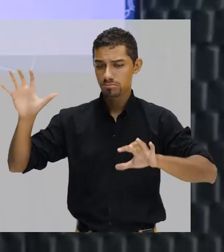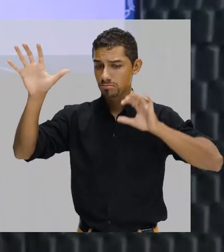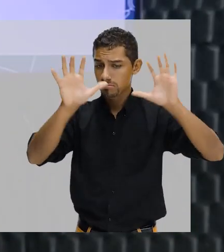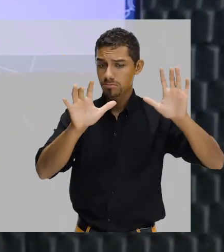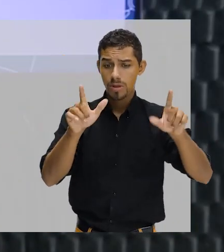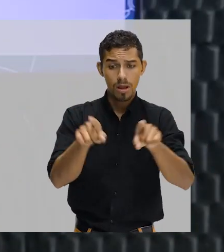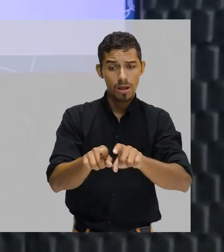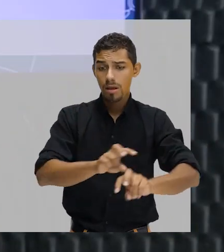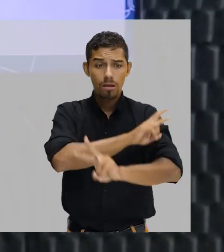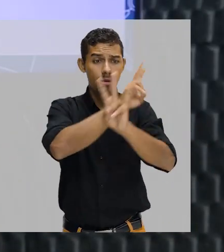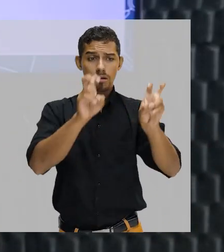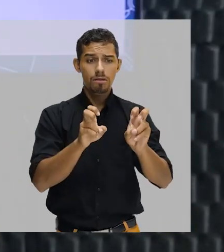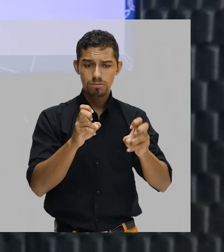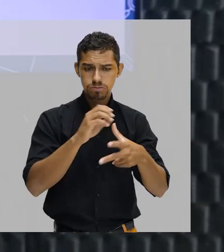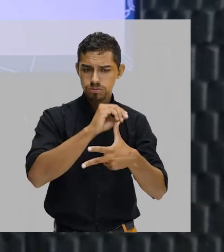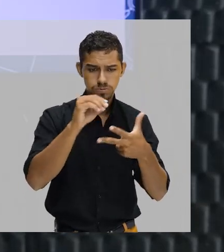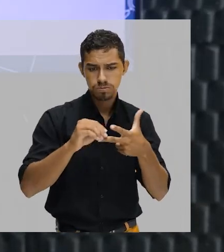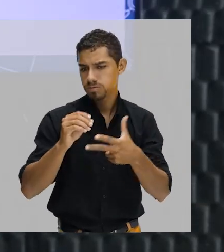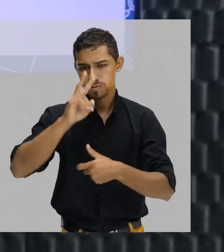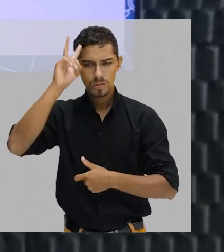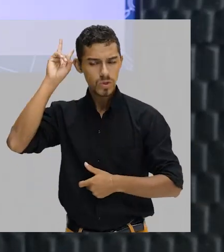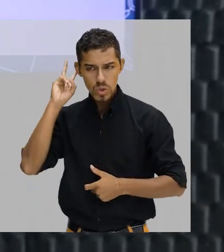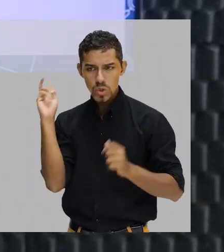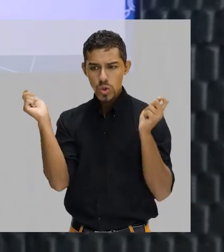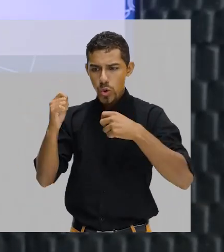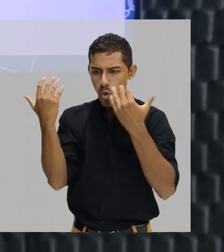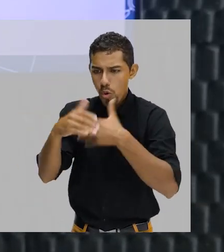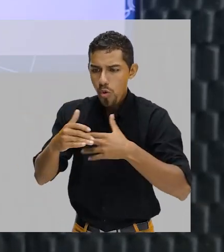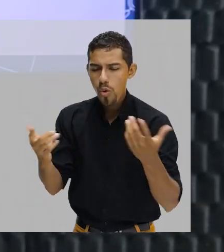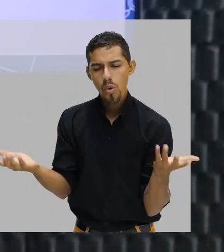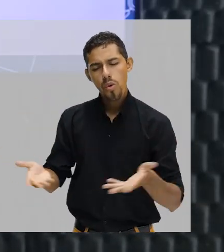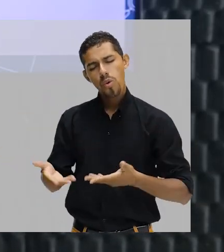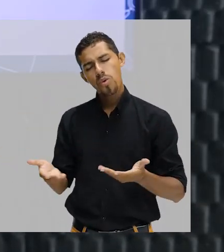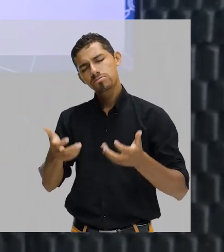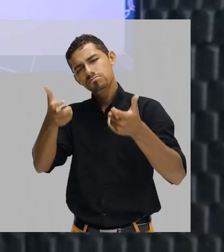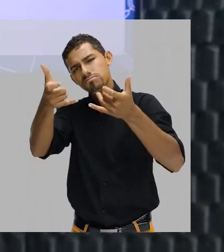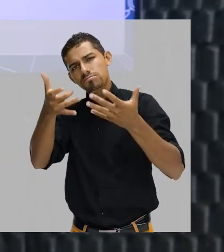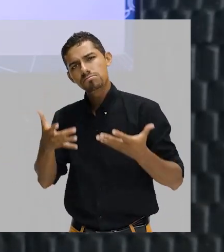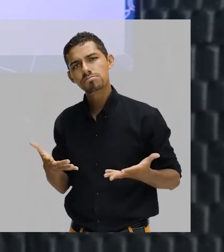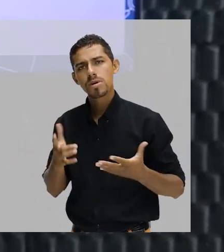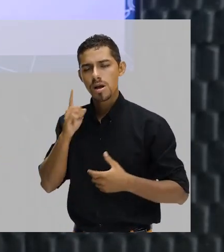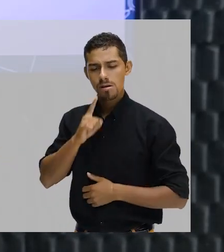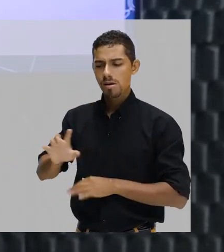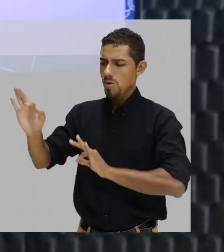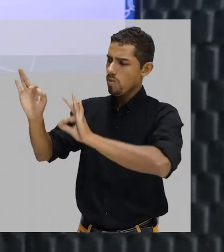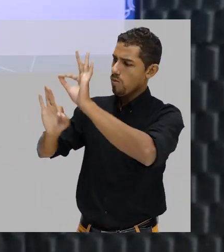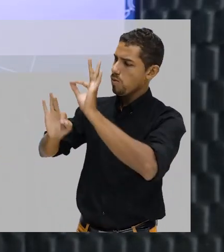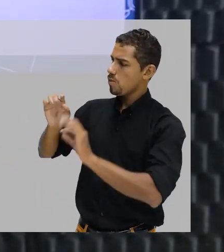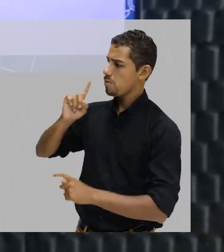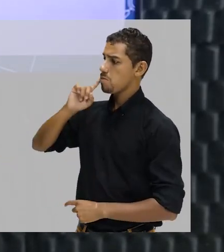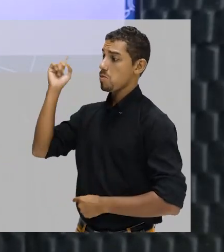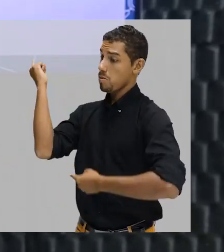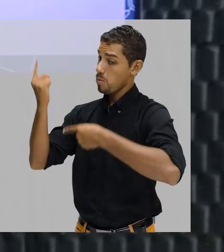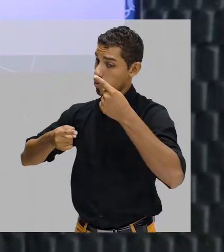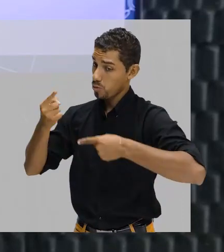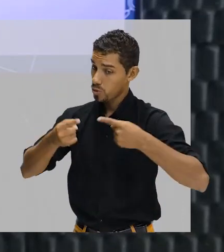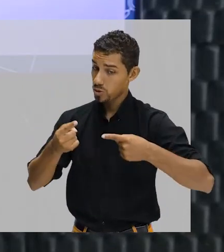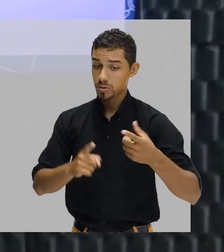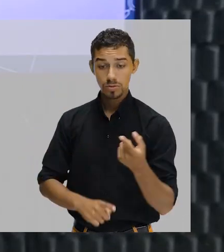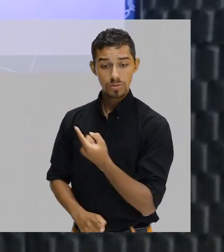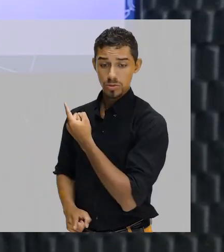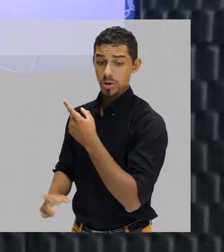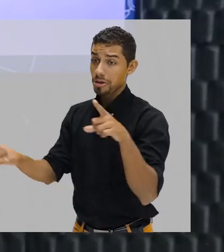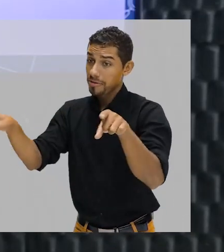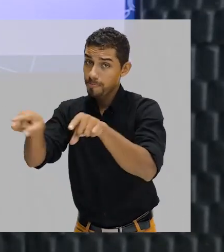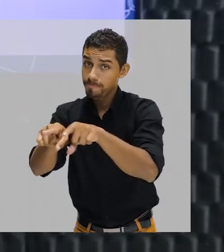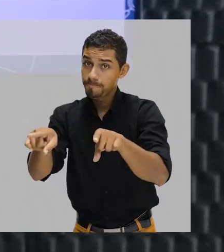cai muito, é muito contemplado nas provas. E hoje nós vamos falar especificamente sobre a organização política, tá certo? E